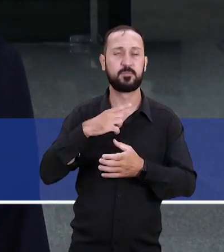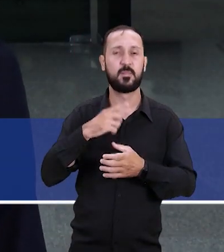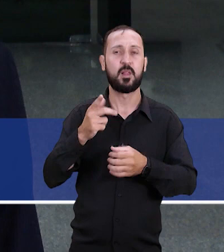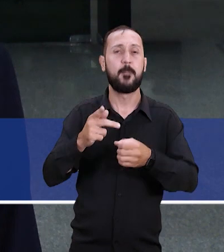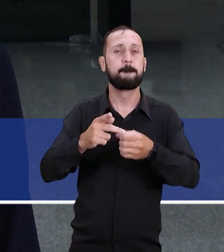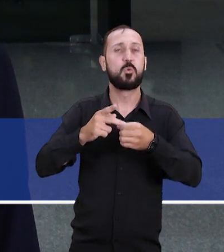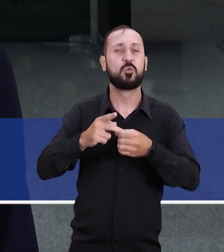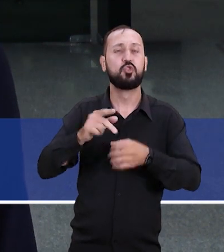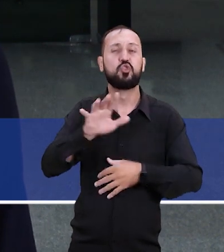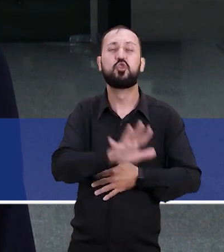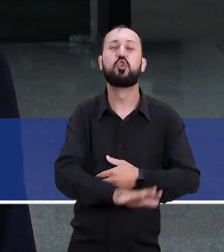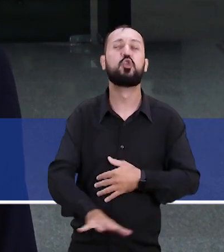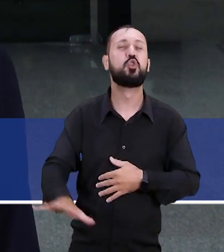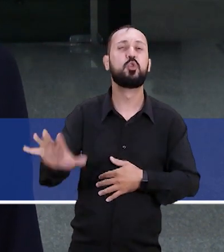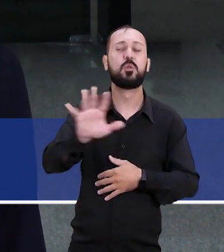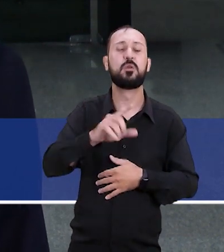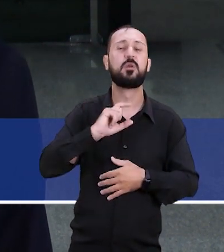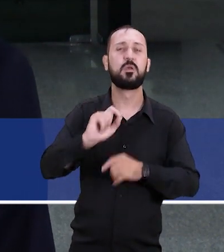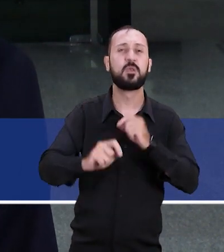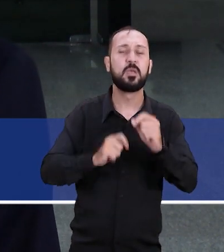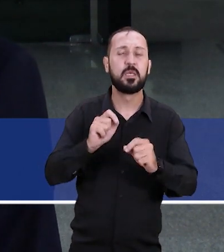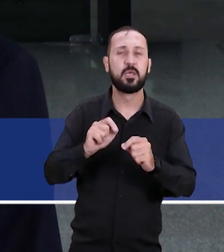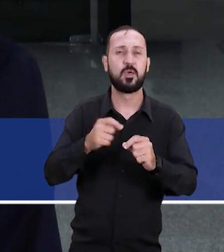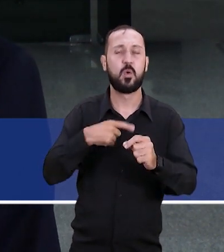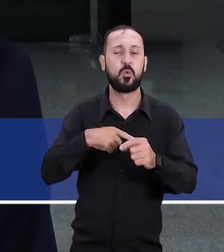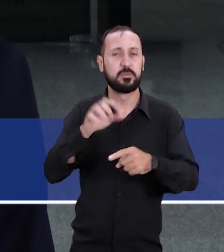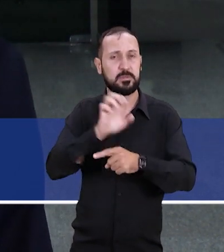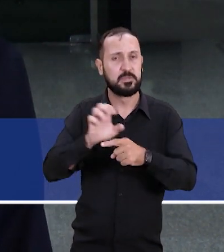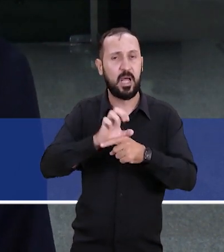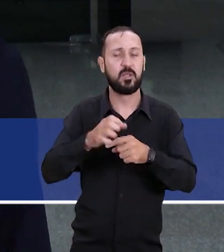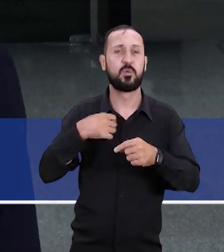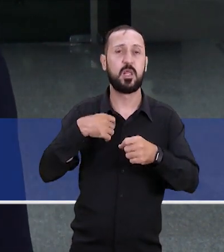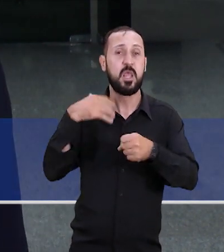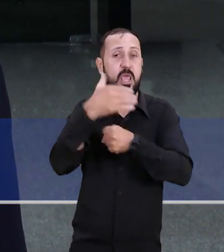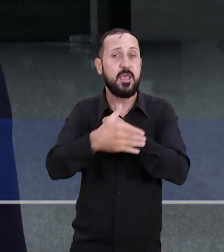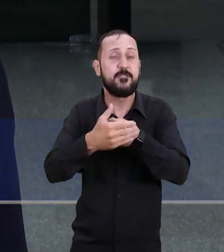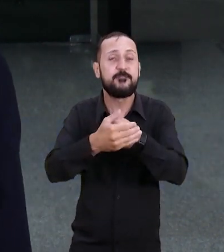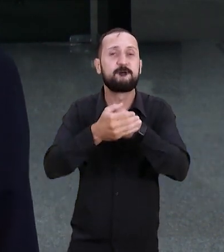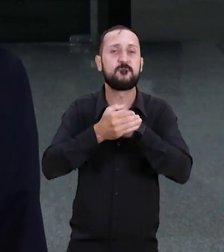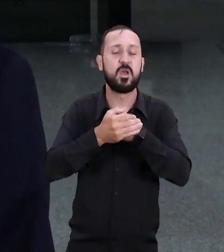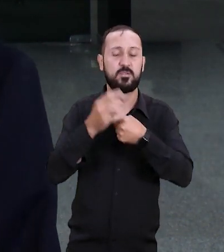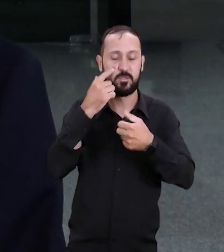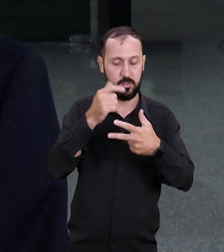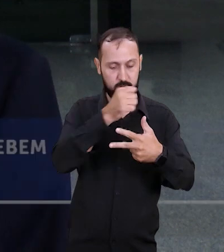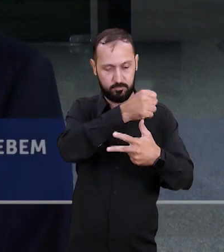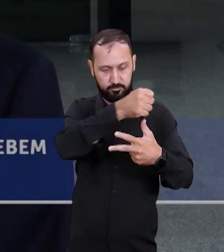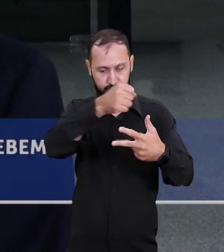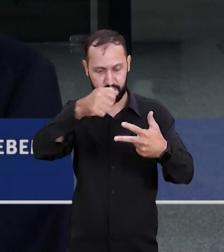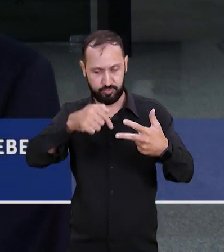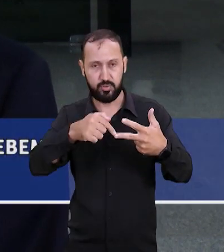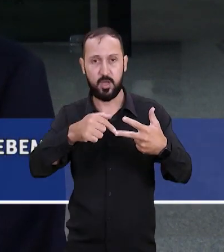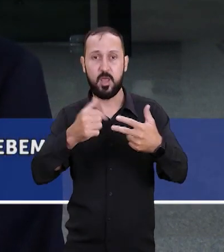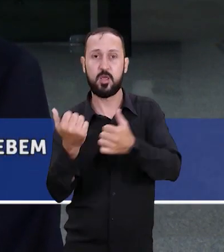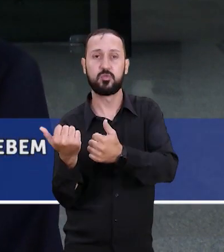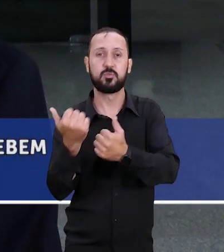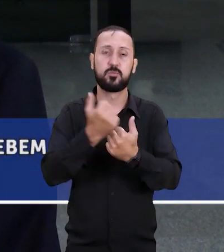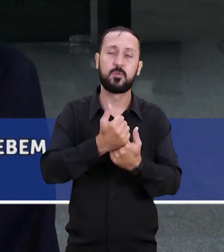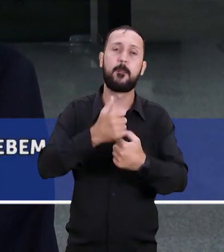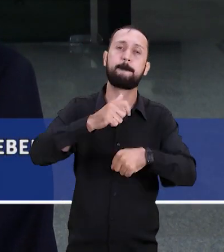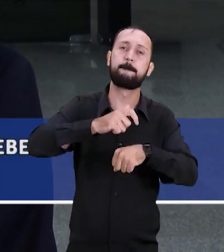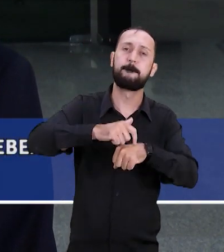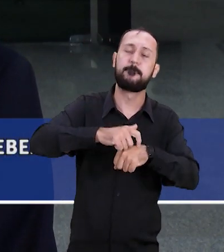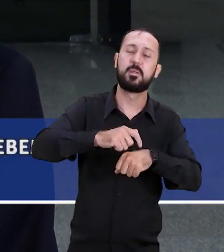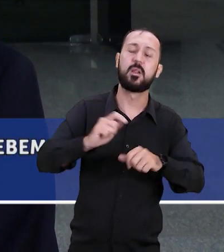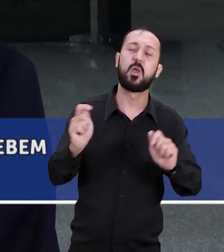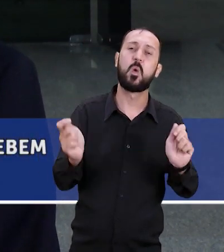os procuradores todos que defendem os estados nas diversas ações e representam os poderes quando tem uma ação que ele